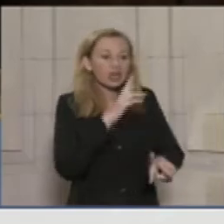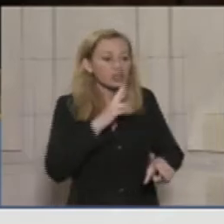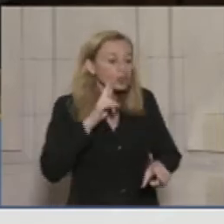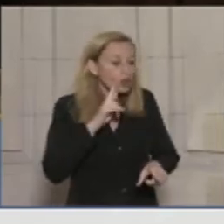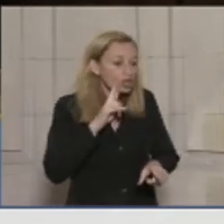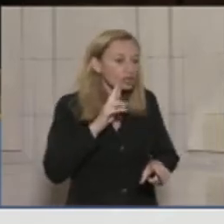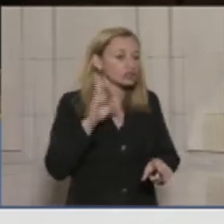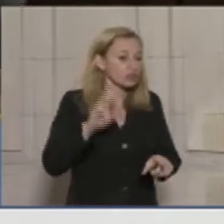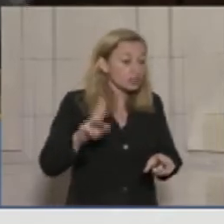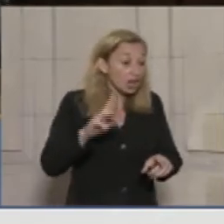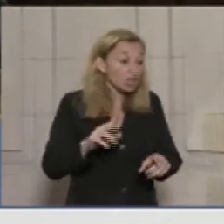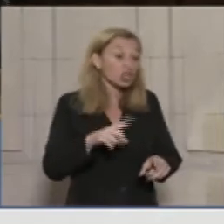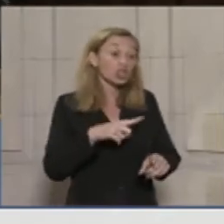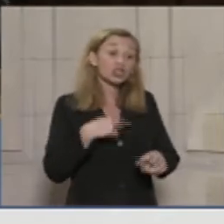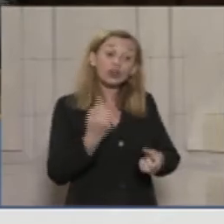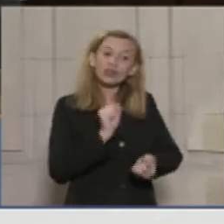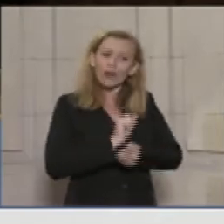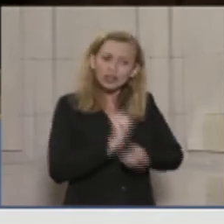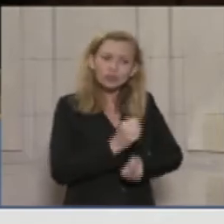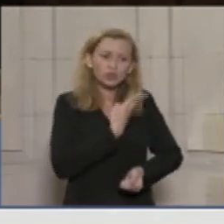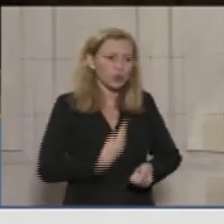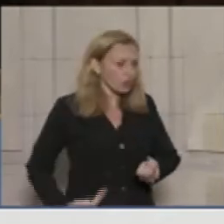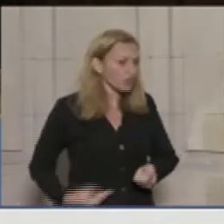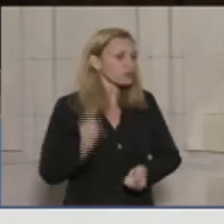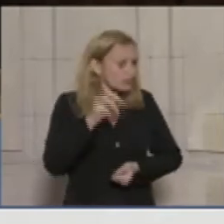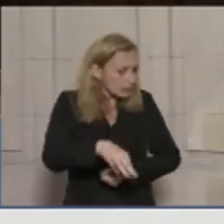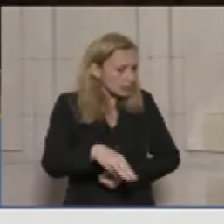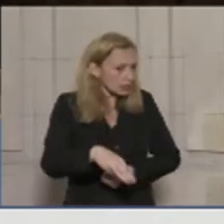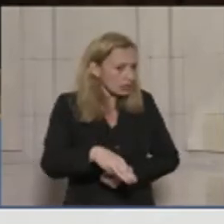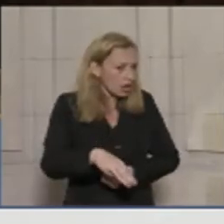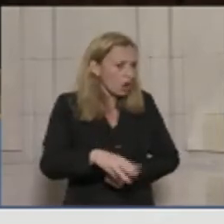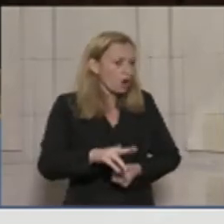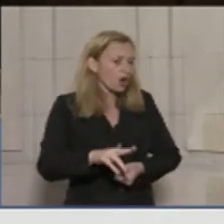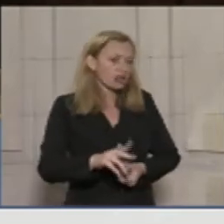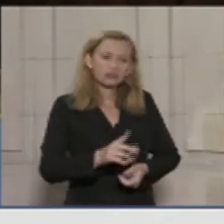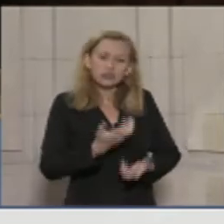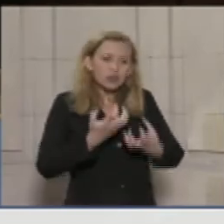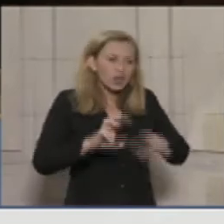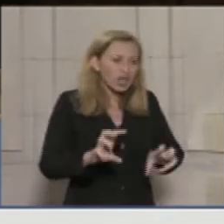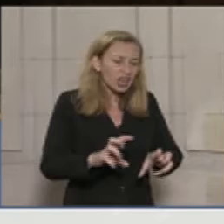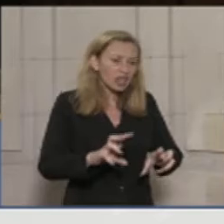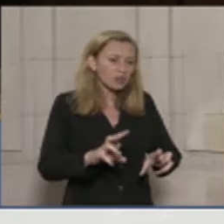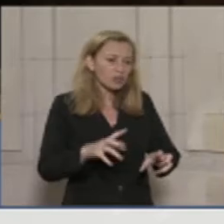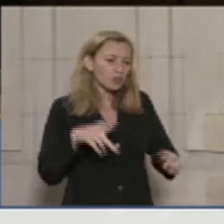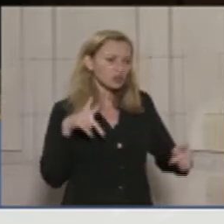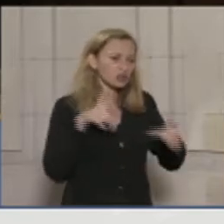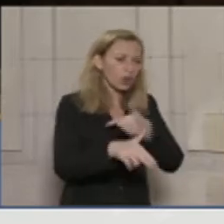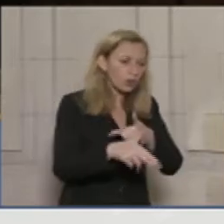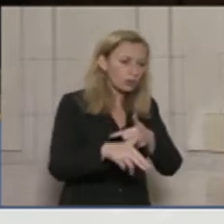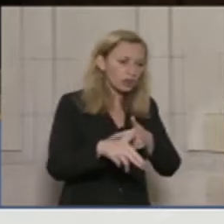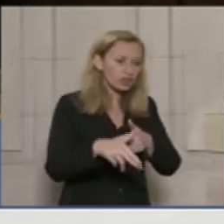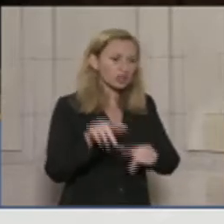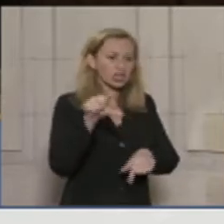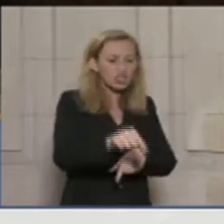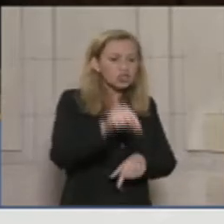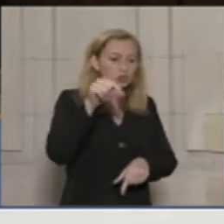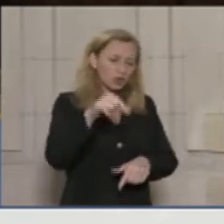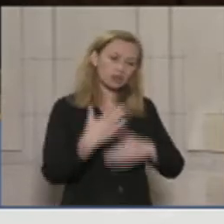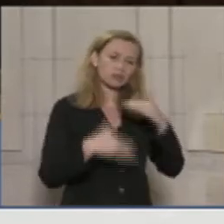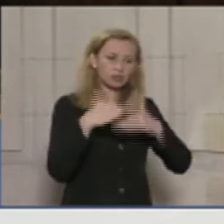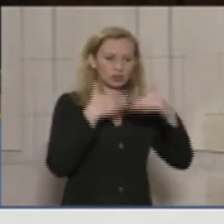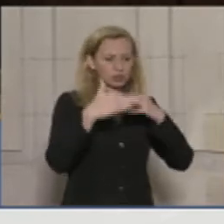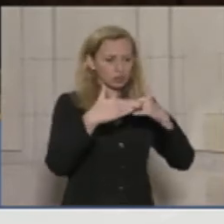Isto sim é o que se espera do governo. Não uma tentativa canhestra, uma tentativa descabida de interferir no